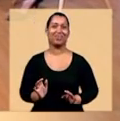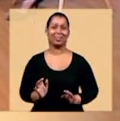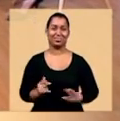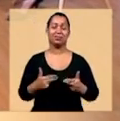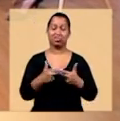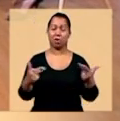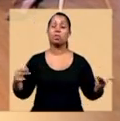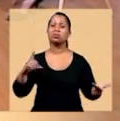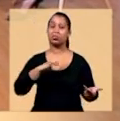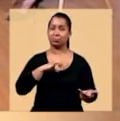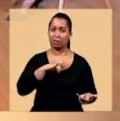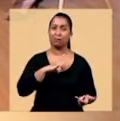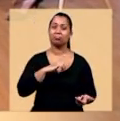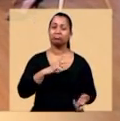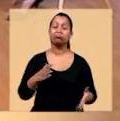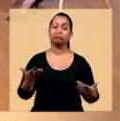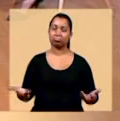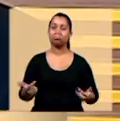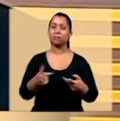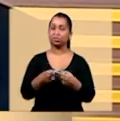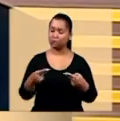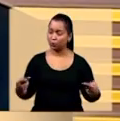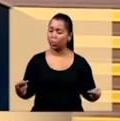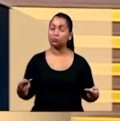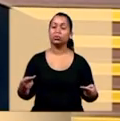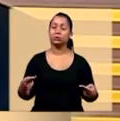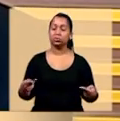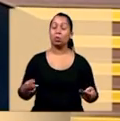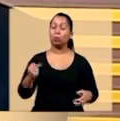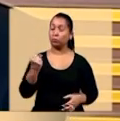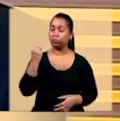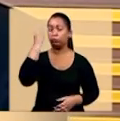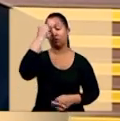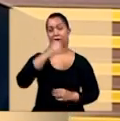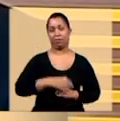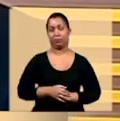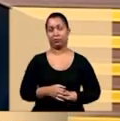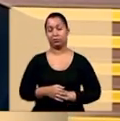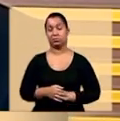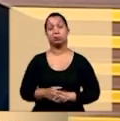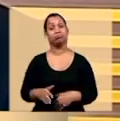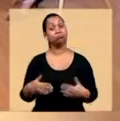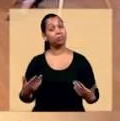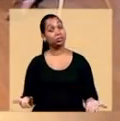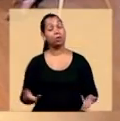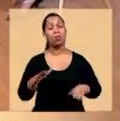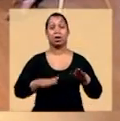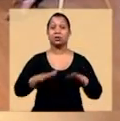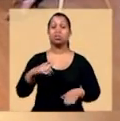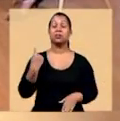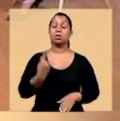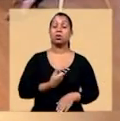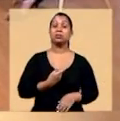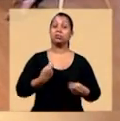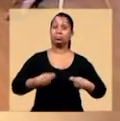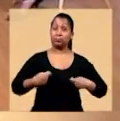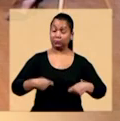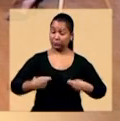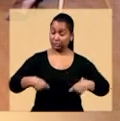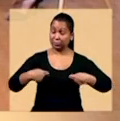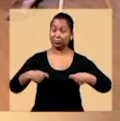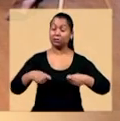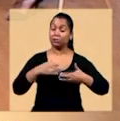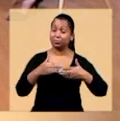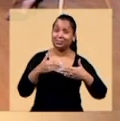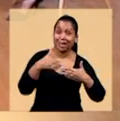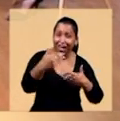esse risco existe e os efeitos são muito graves. Ô Ingrid, então às vezes a gente precisa